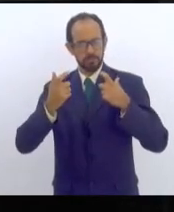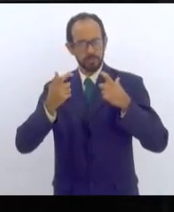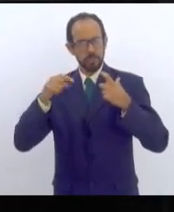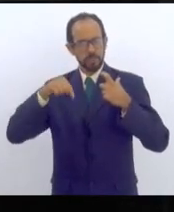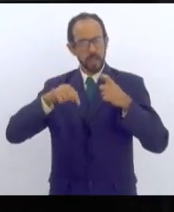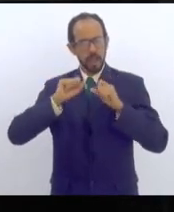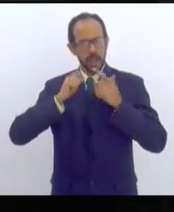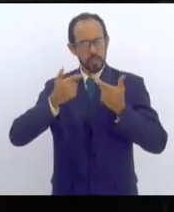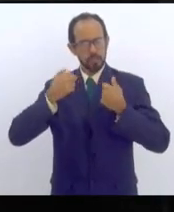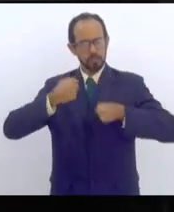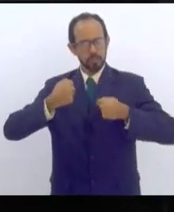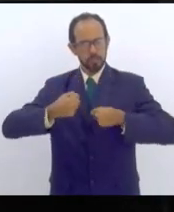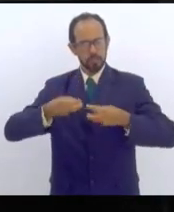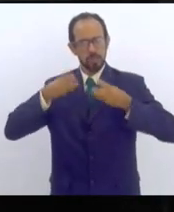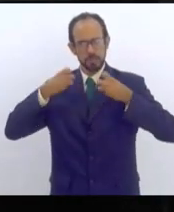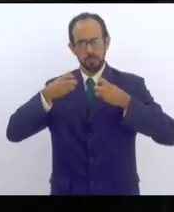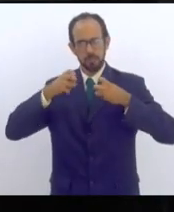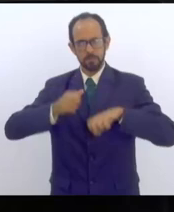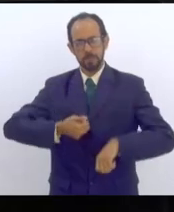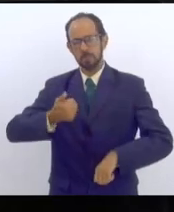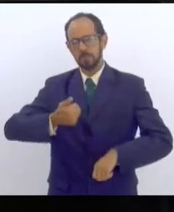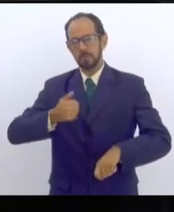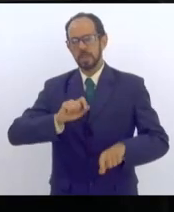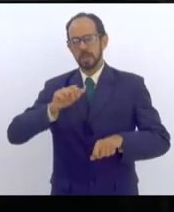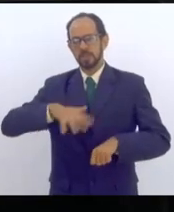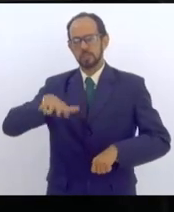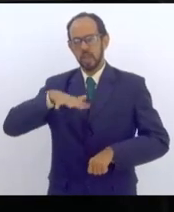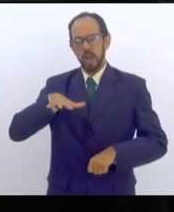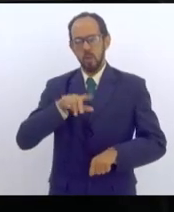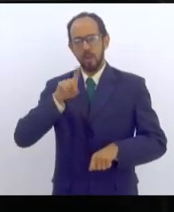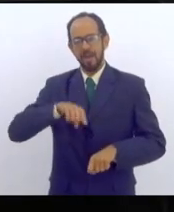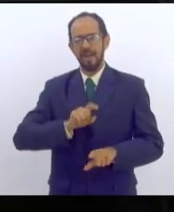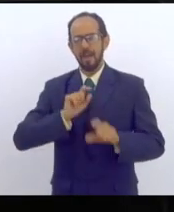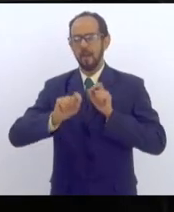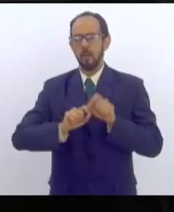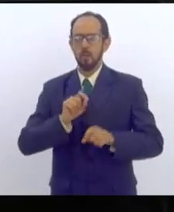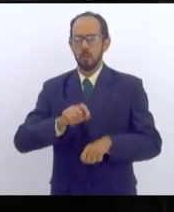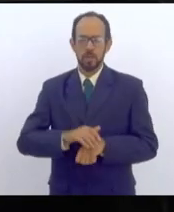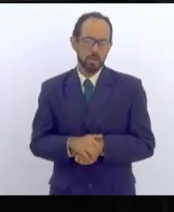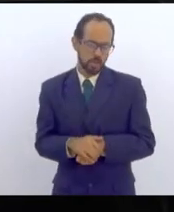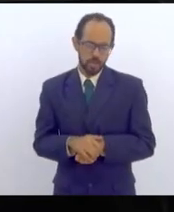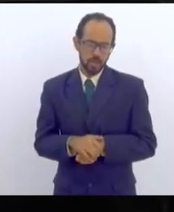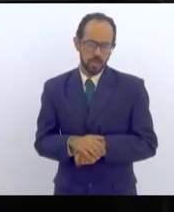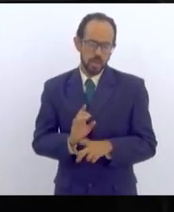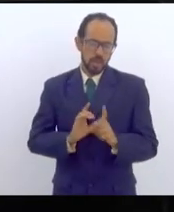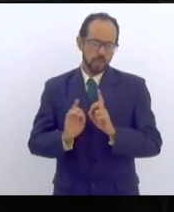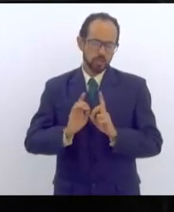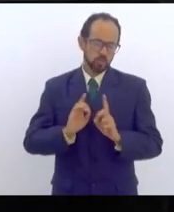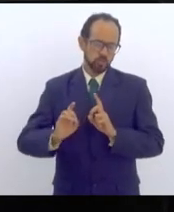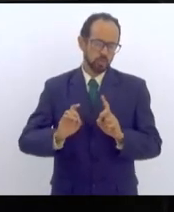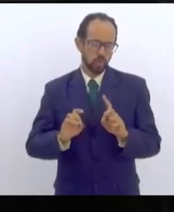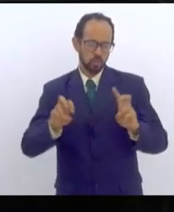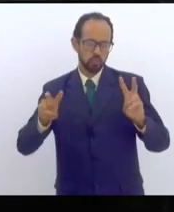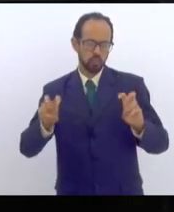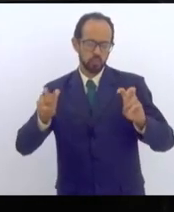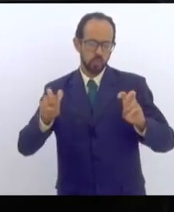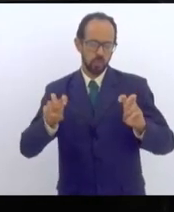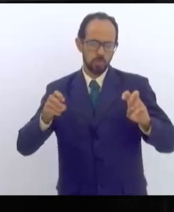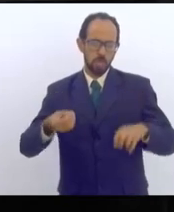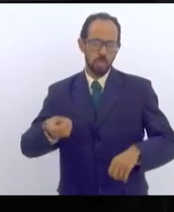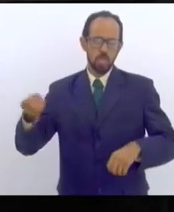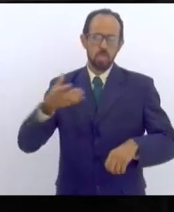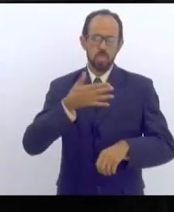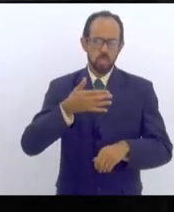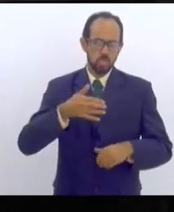considerar. A primeira delas, de forma mais geral, é a discussão em torno de uma nova